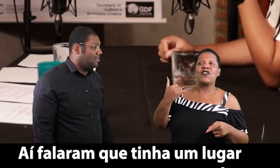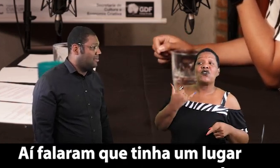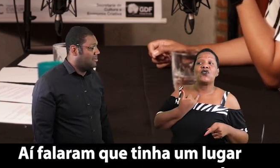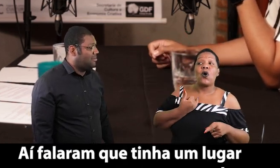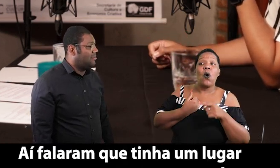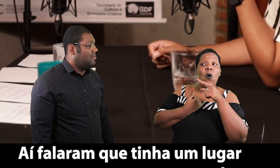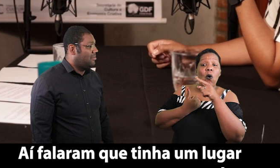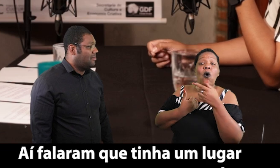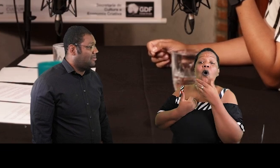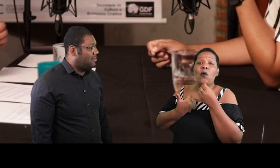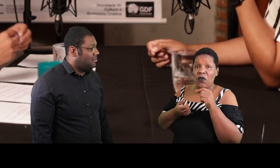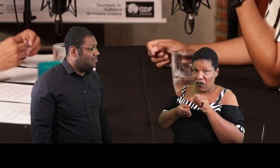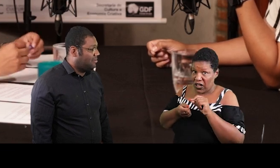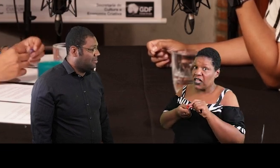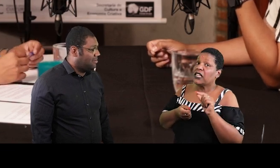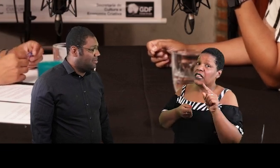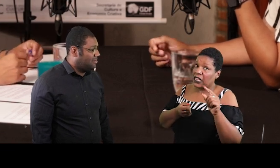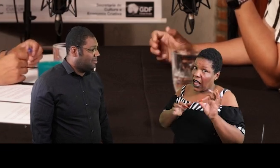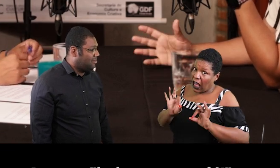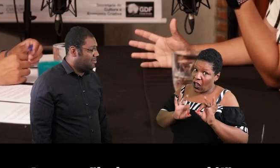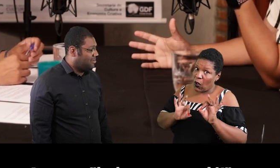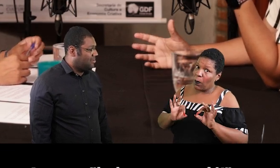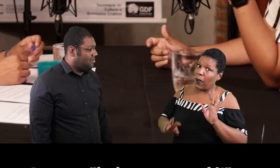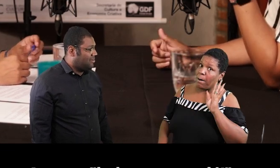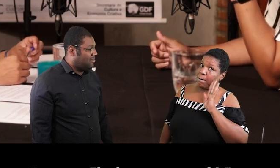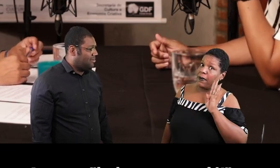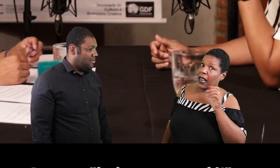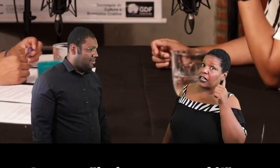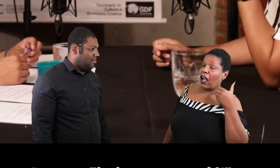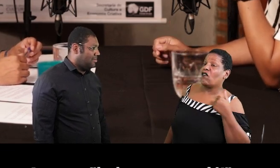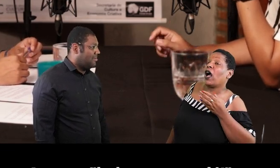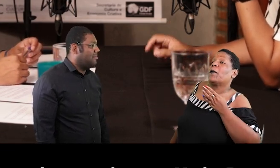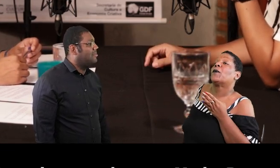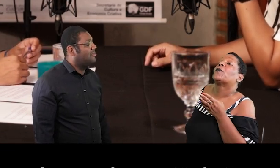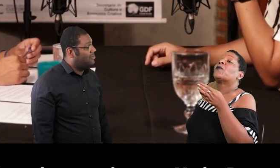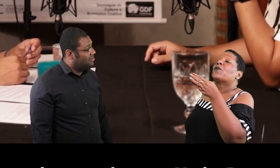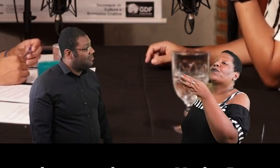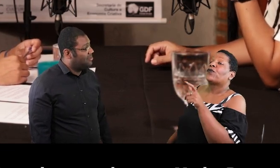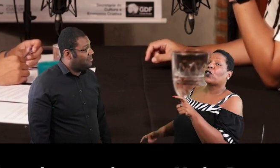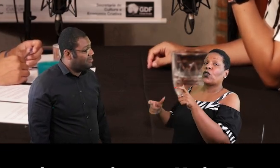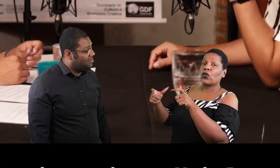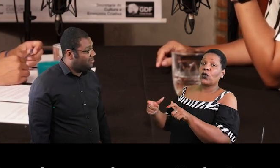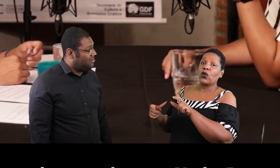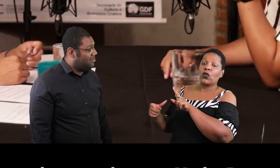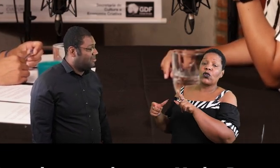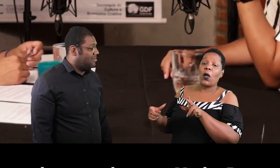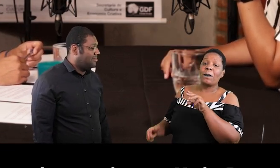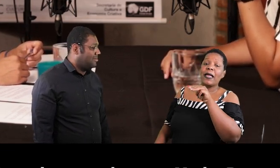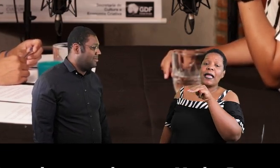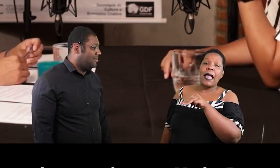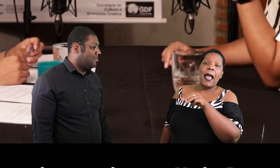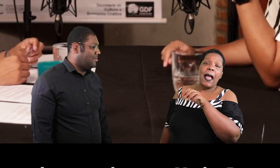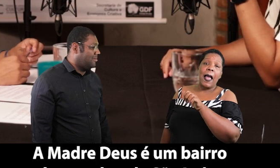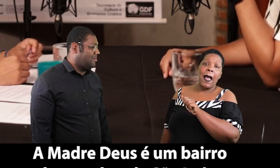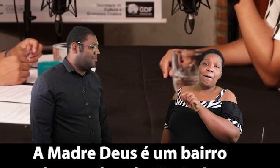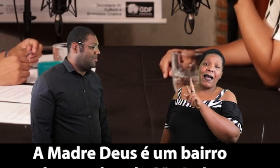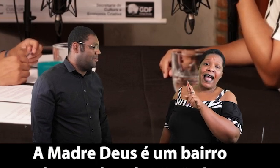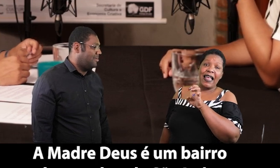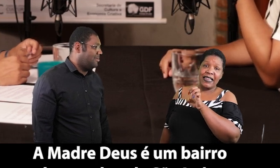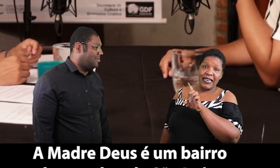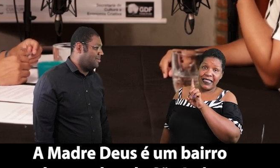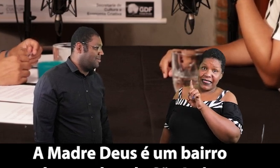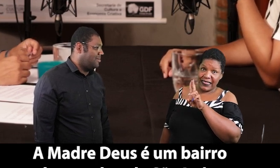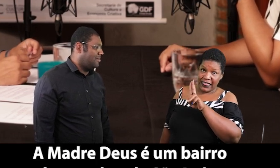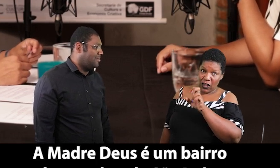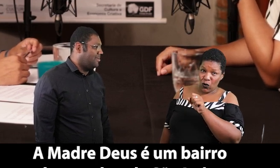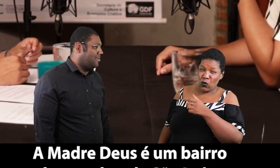cara encorava o surdo. A gente, beleza, vamos lá. E esse lugar se chamava Madre Deus. A Madre Deus